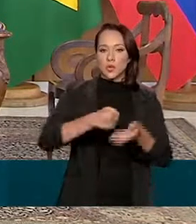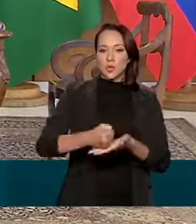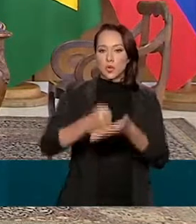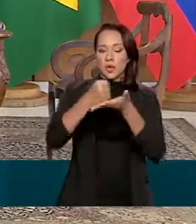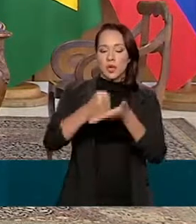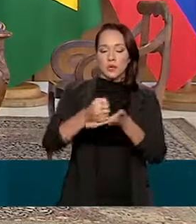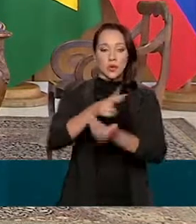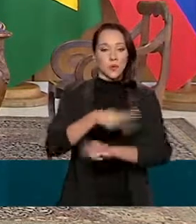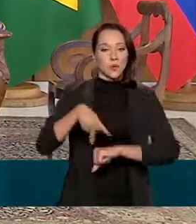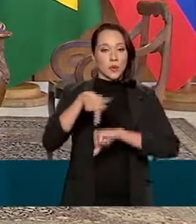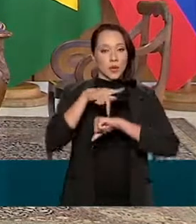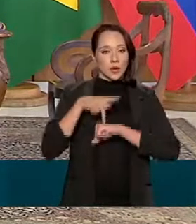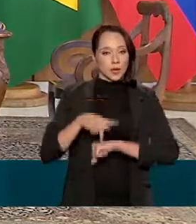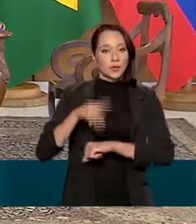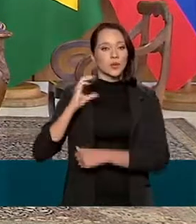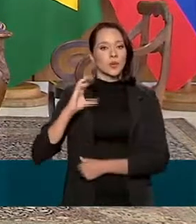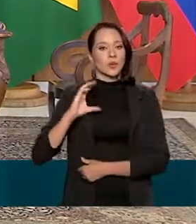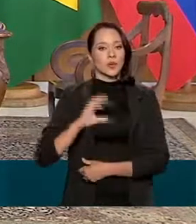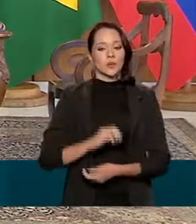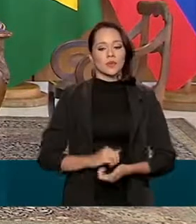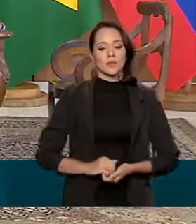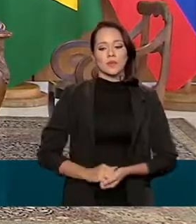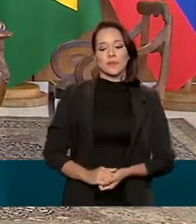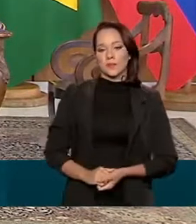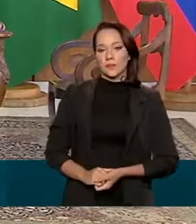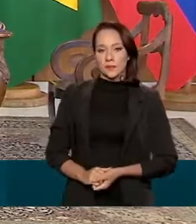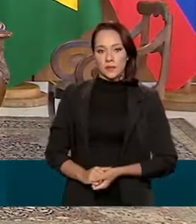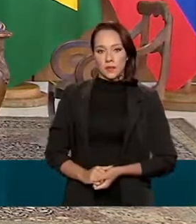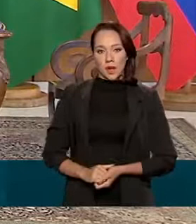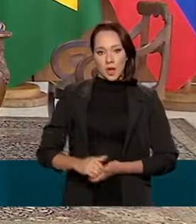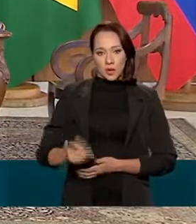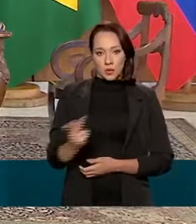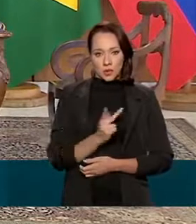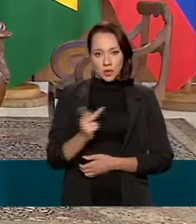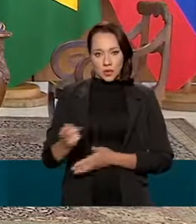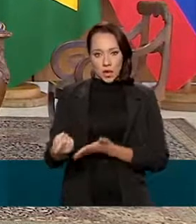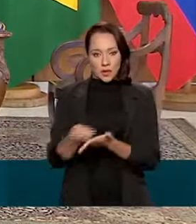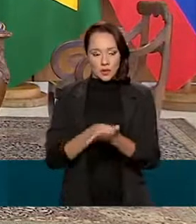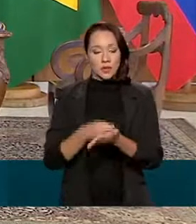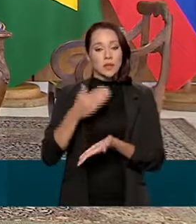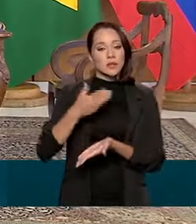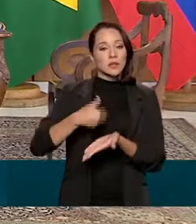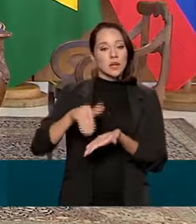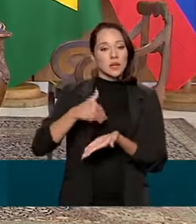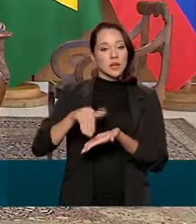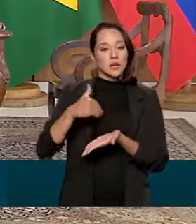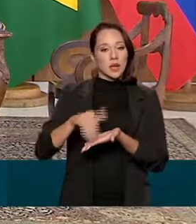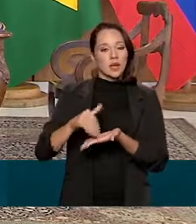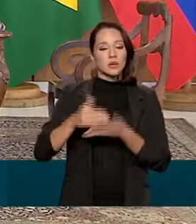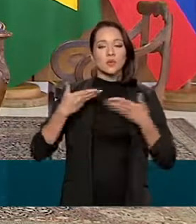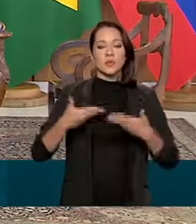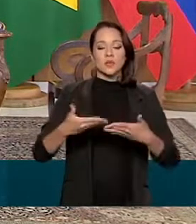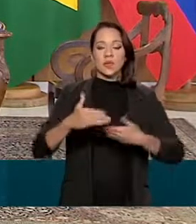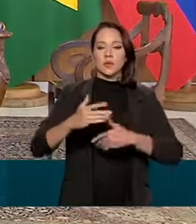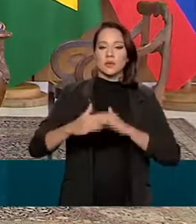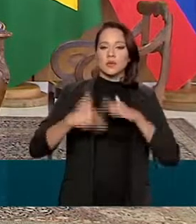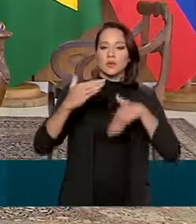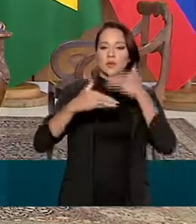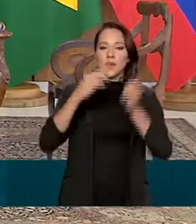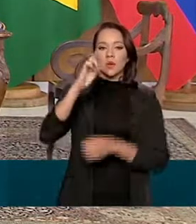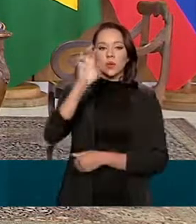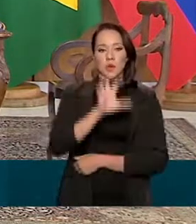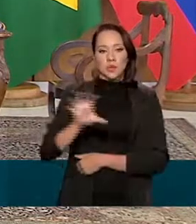da República da Colômbia assinam o secretário-executivo do Ministério do Desenvolvimento